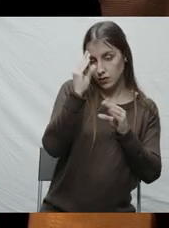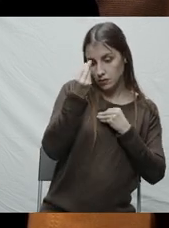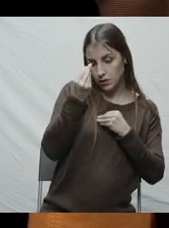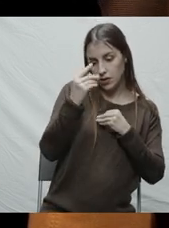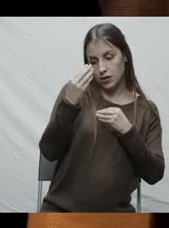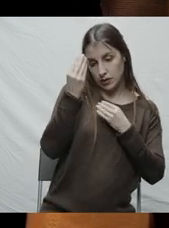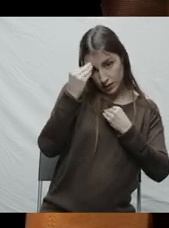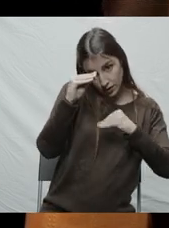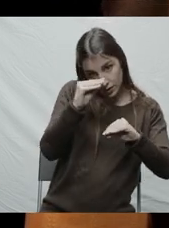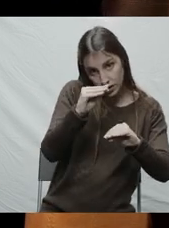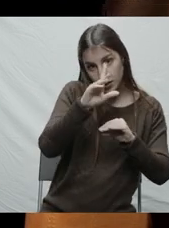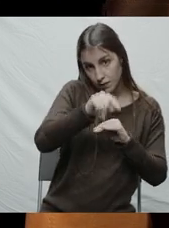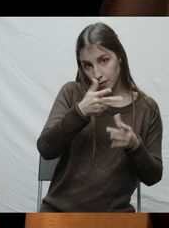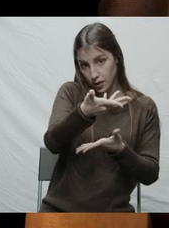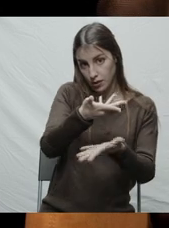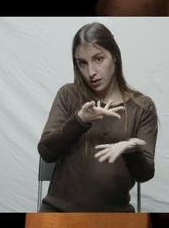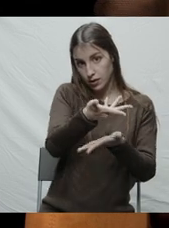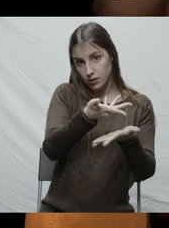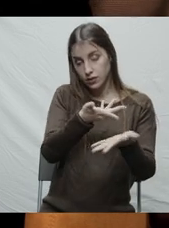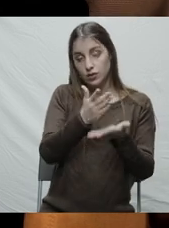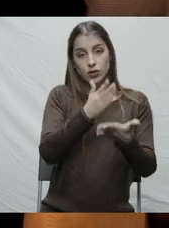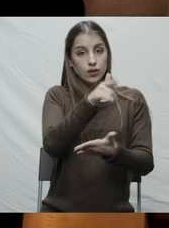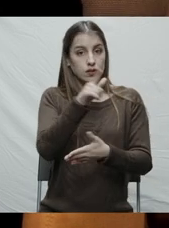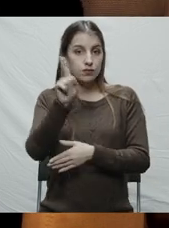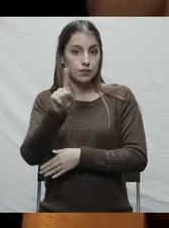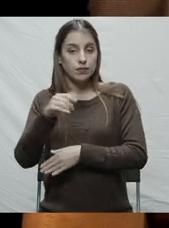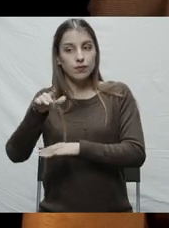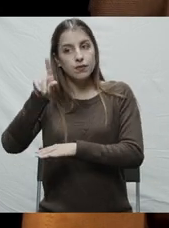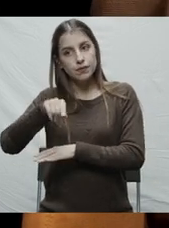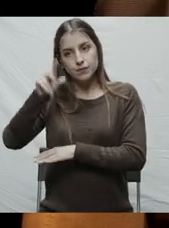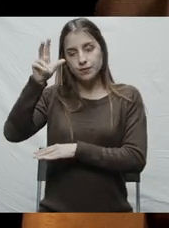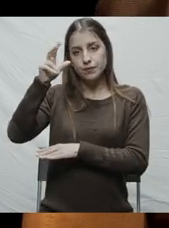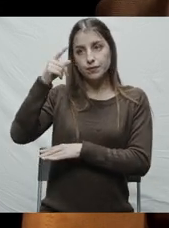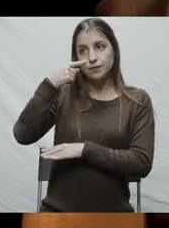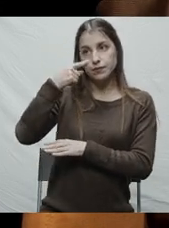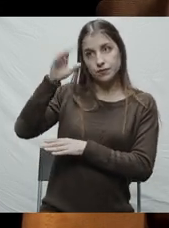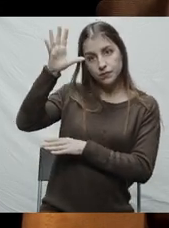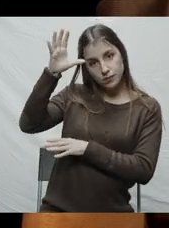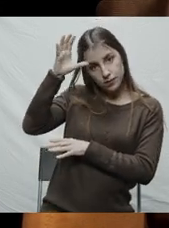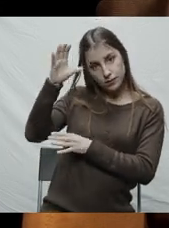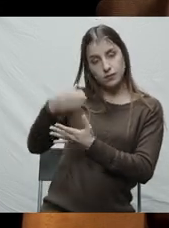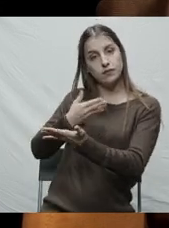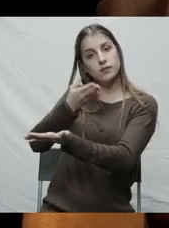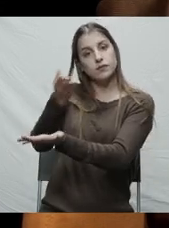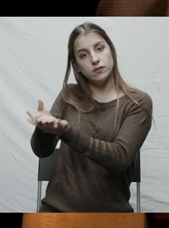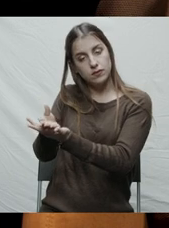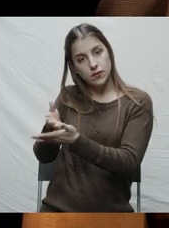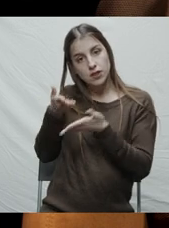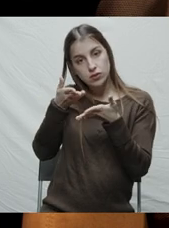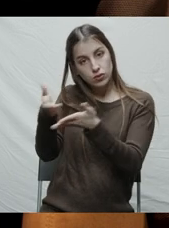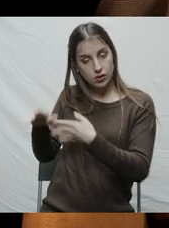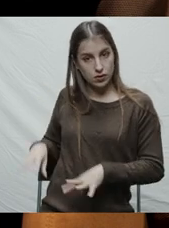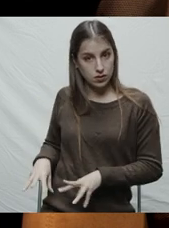pouco nessa busca de conhecimento, deixar esse legado, um registro, e também a